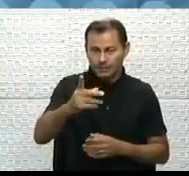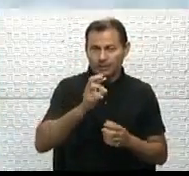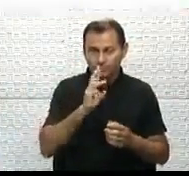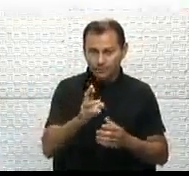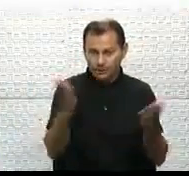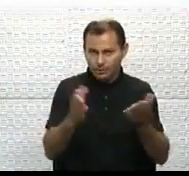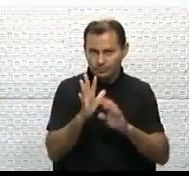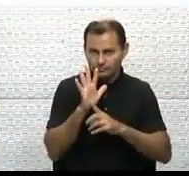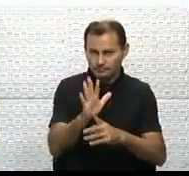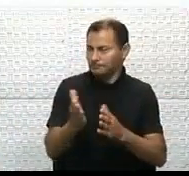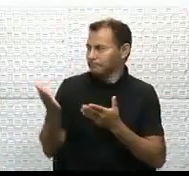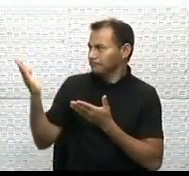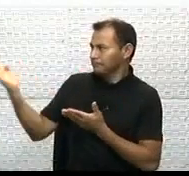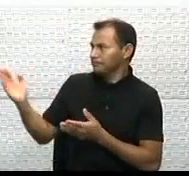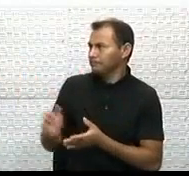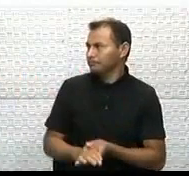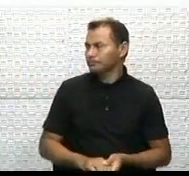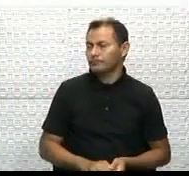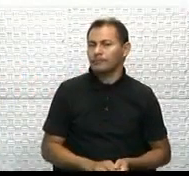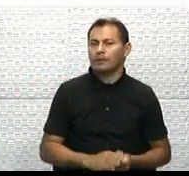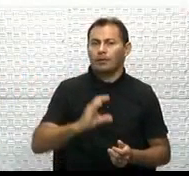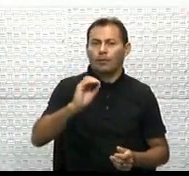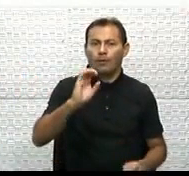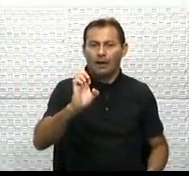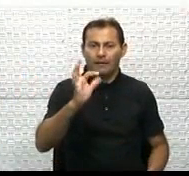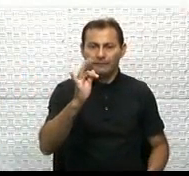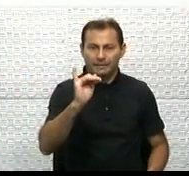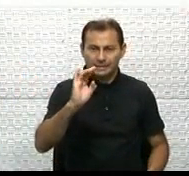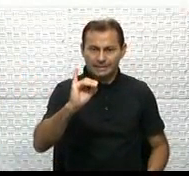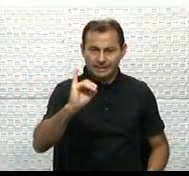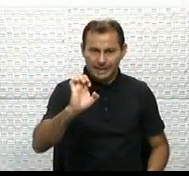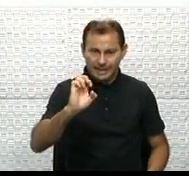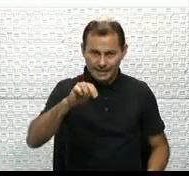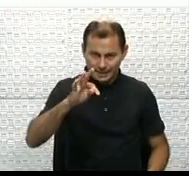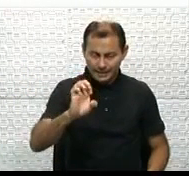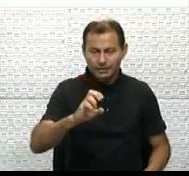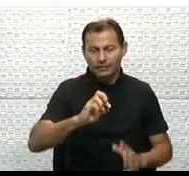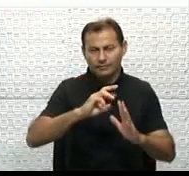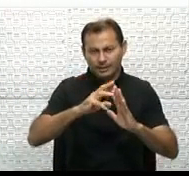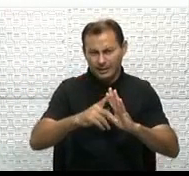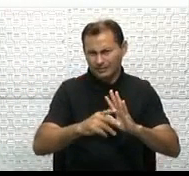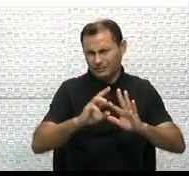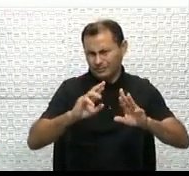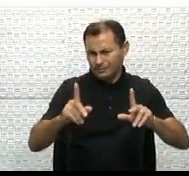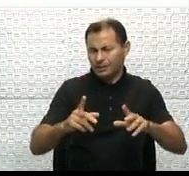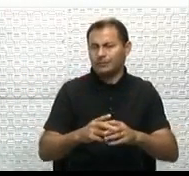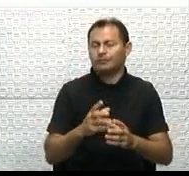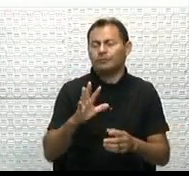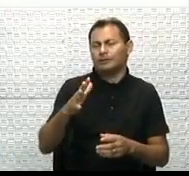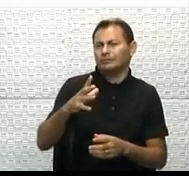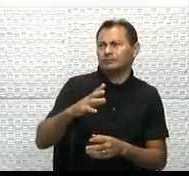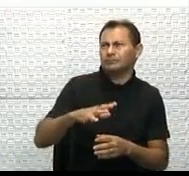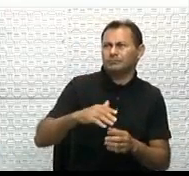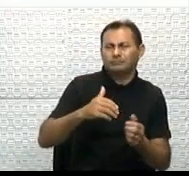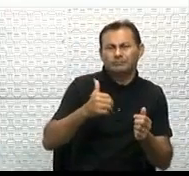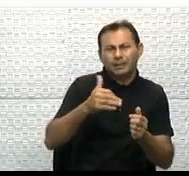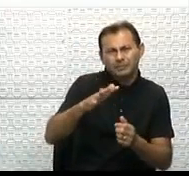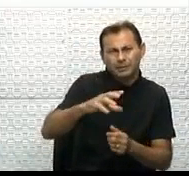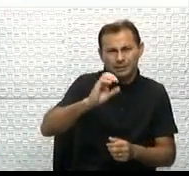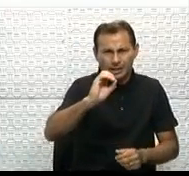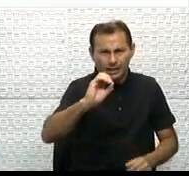problema. Acompanhe no quadro. O coeficiente de correlação dessas variáveis foi estimado em